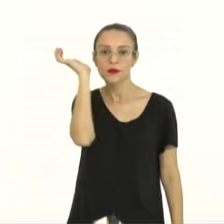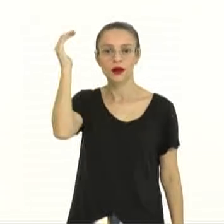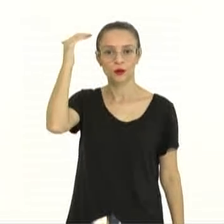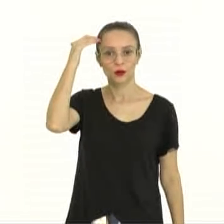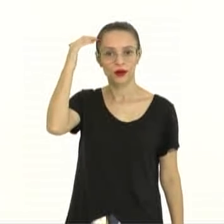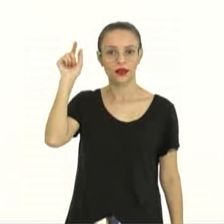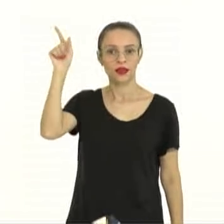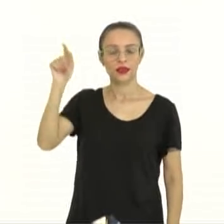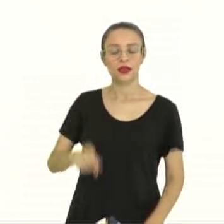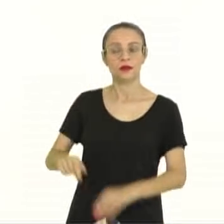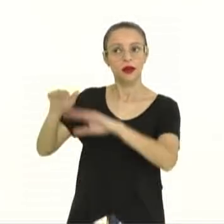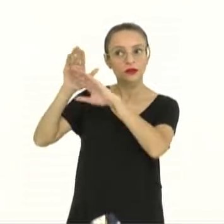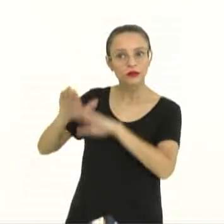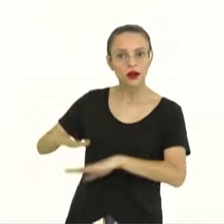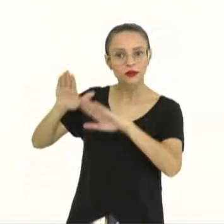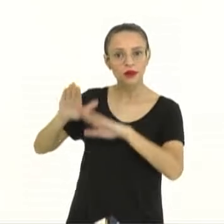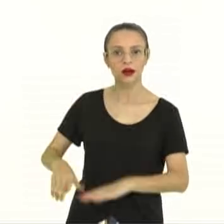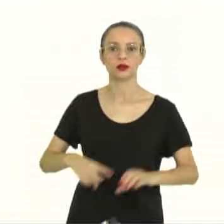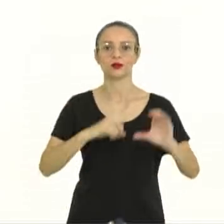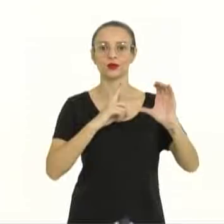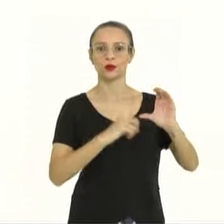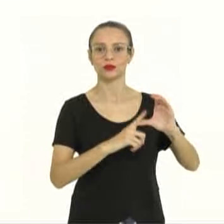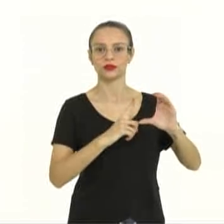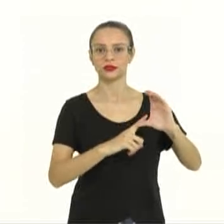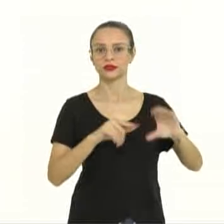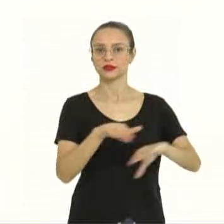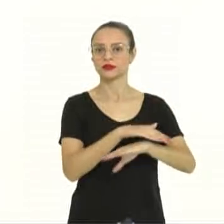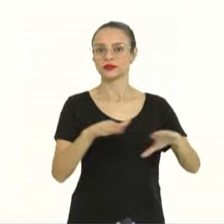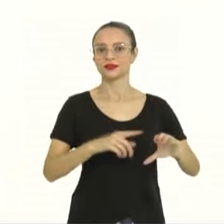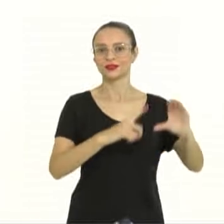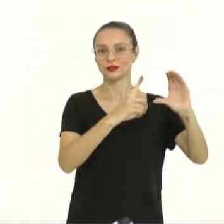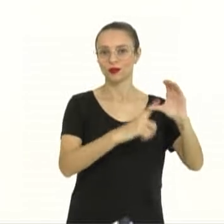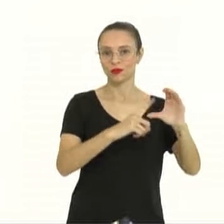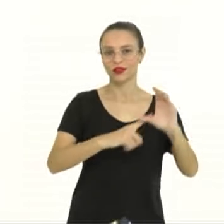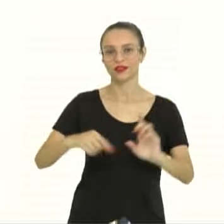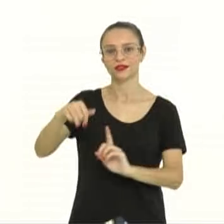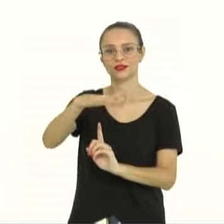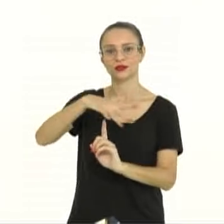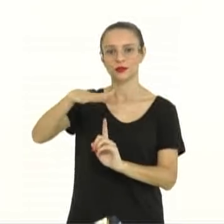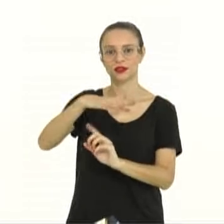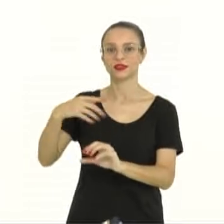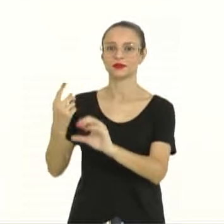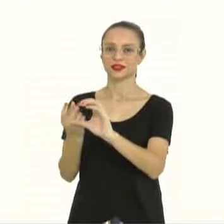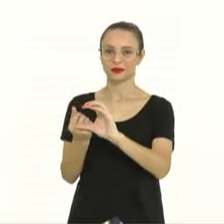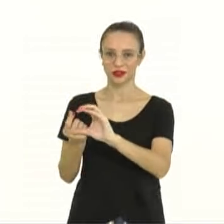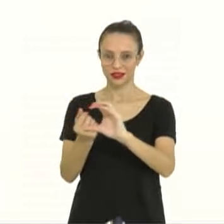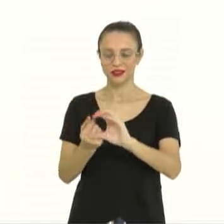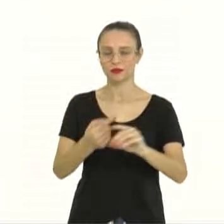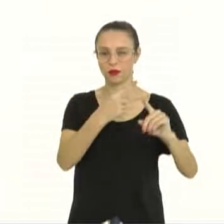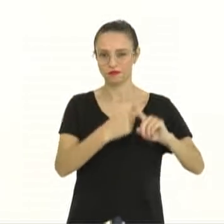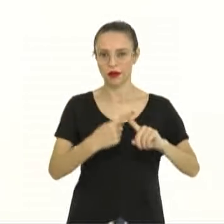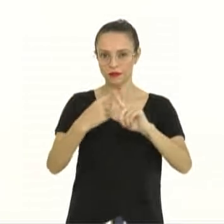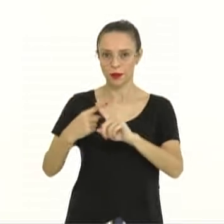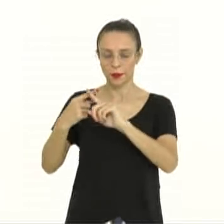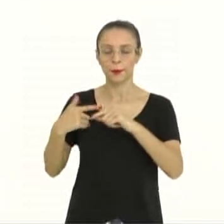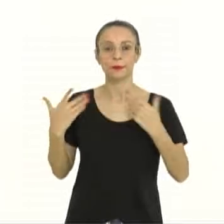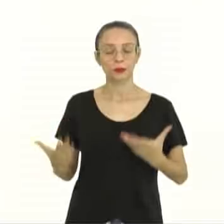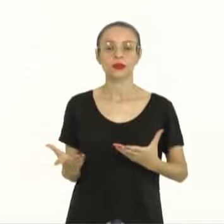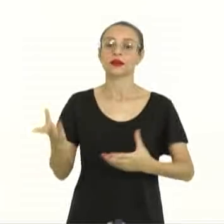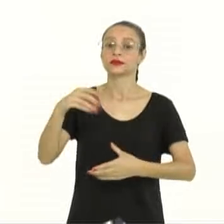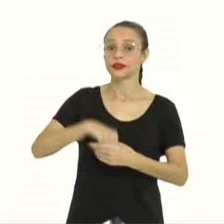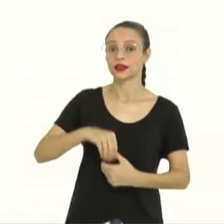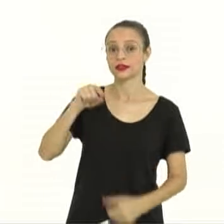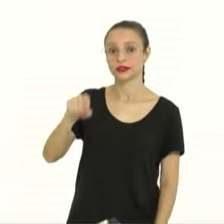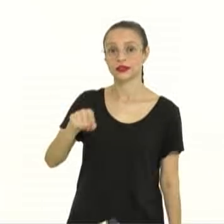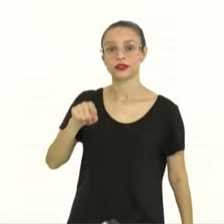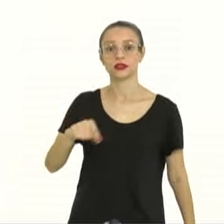expansão comunista. Né? A disputa era entre o comunismo, o socialismo e o capitalismo. Internamente o país